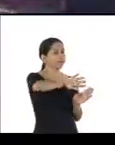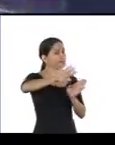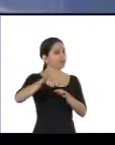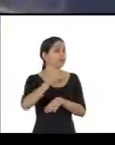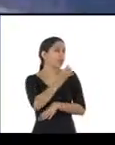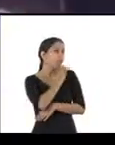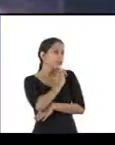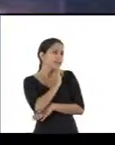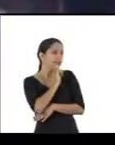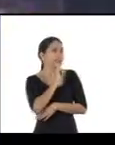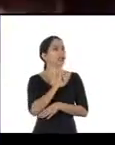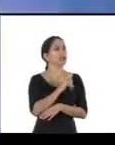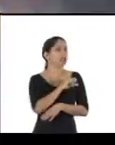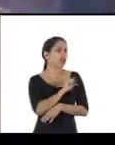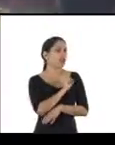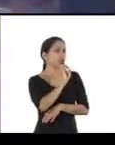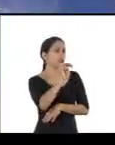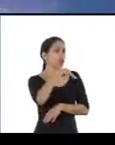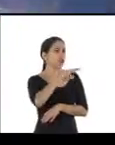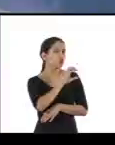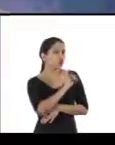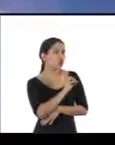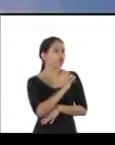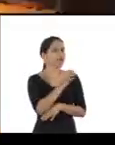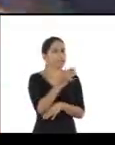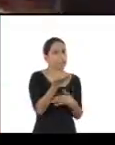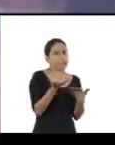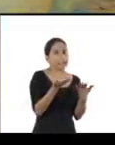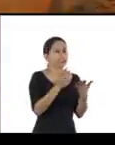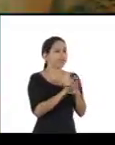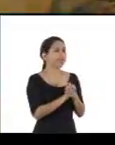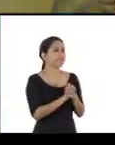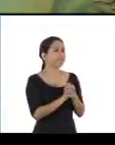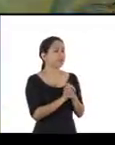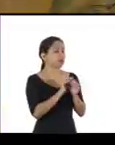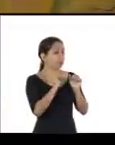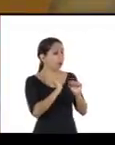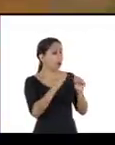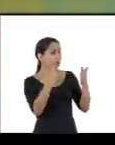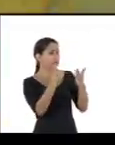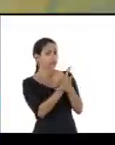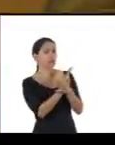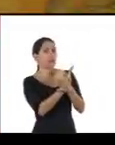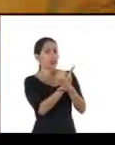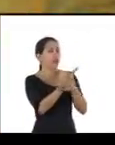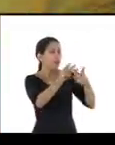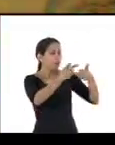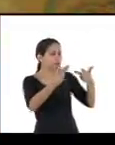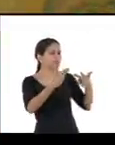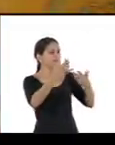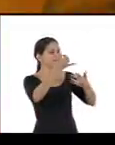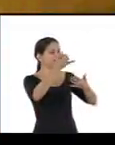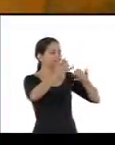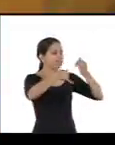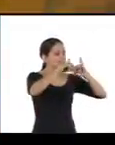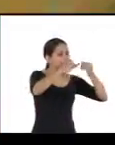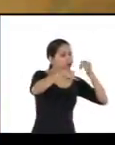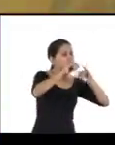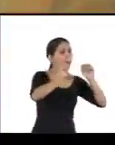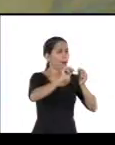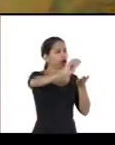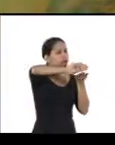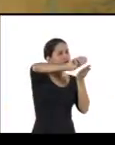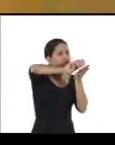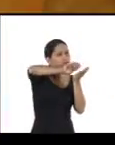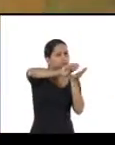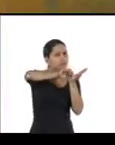sumos metálicos gerados em soldas. Estes ambientes devem ser exauridos e esses agentes serem monitorados e retirados